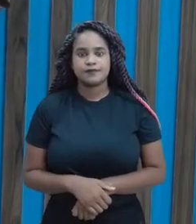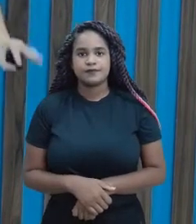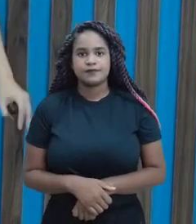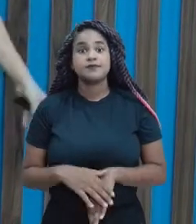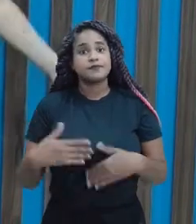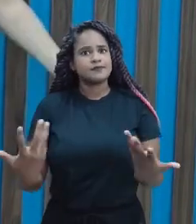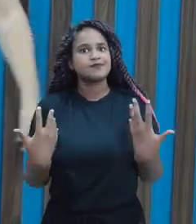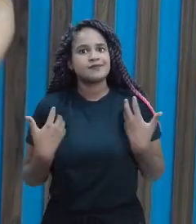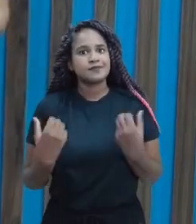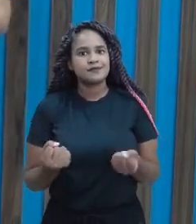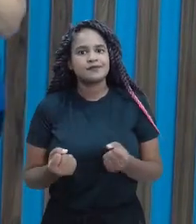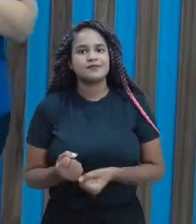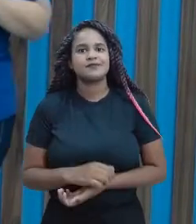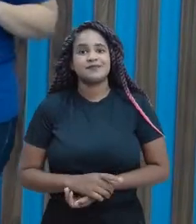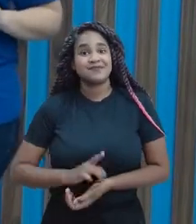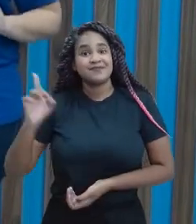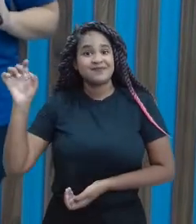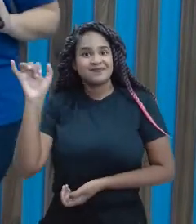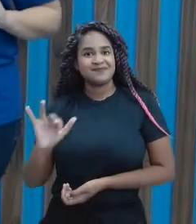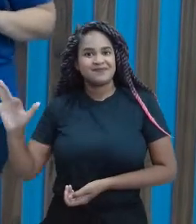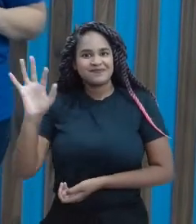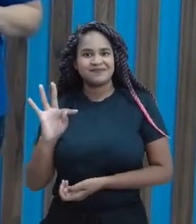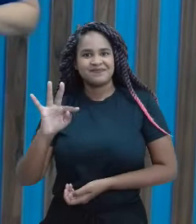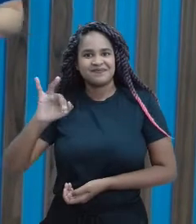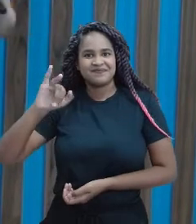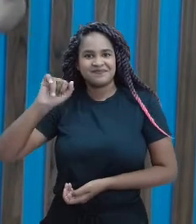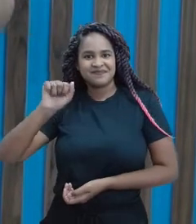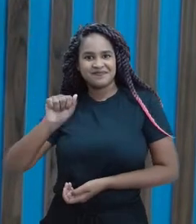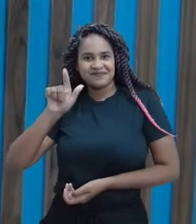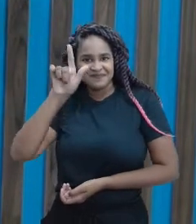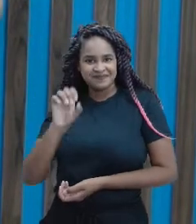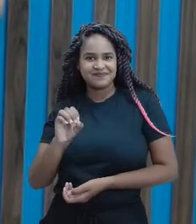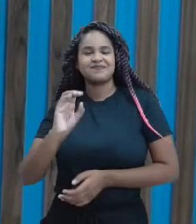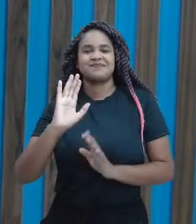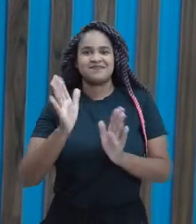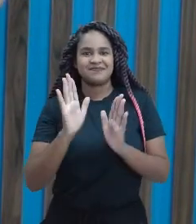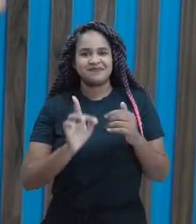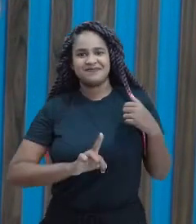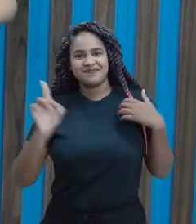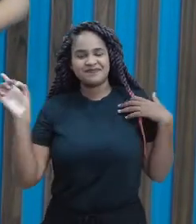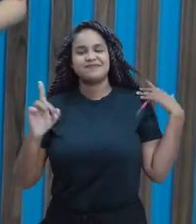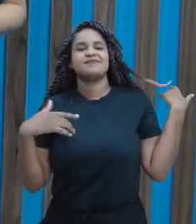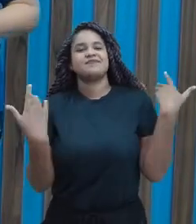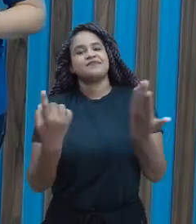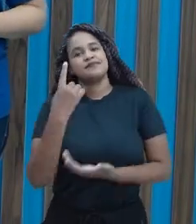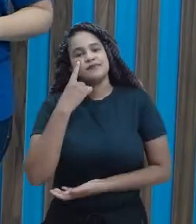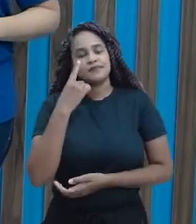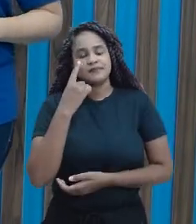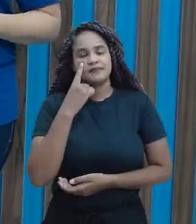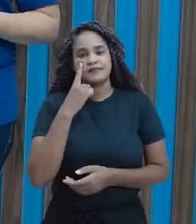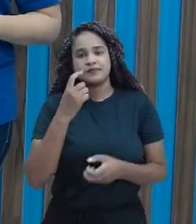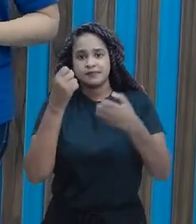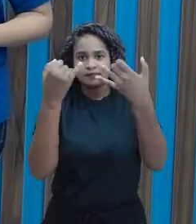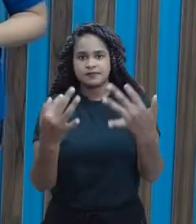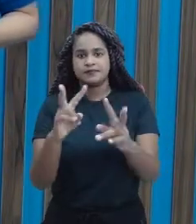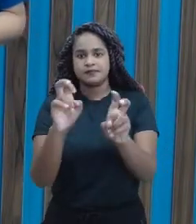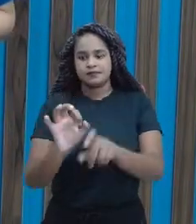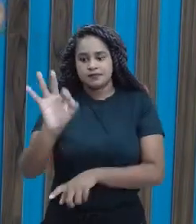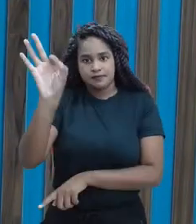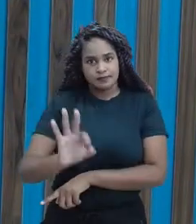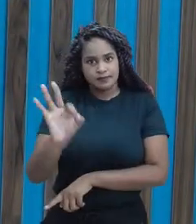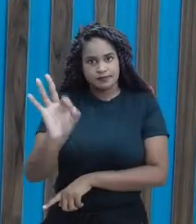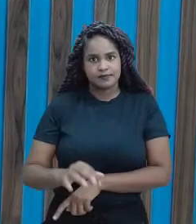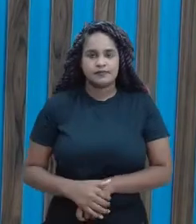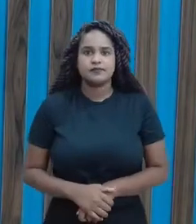Então, vamos lá, Tiago já está aqui, para a gente começar a nossa aula, dando o nosso start, para a gente começar a falar um pouquinho sobre essa ideia de